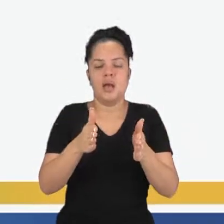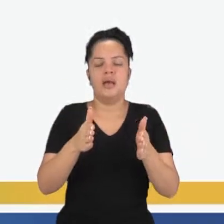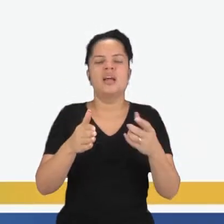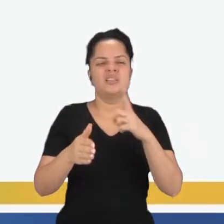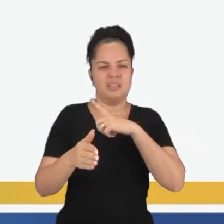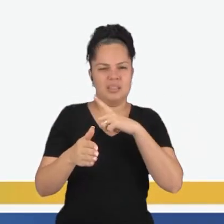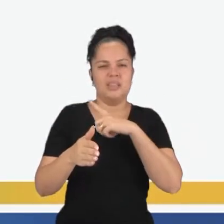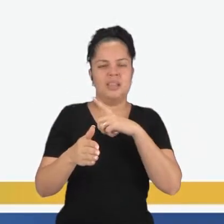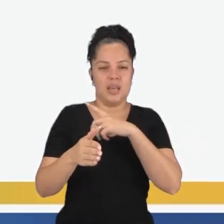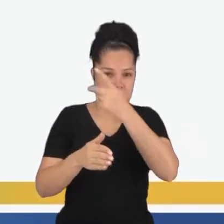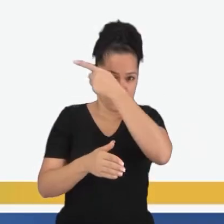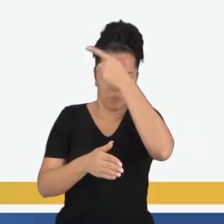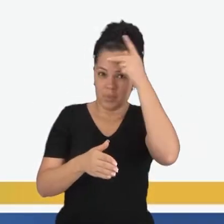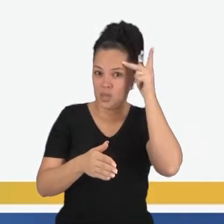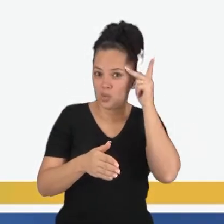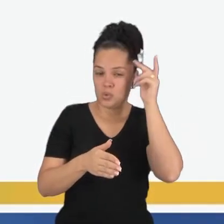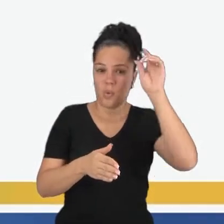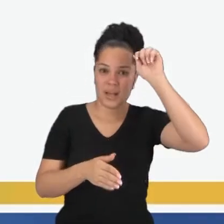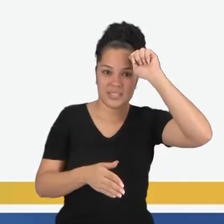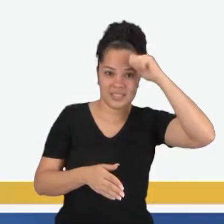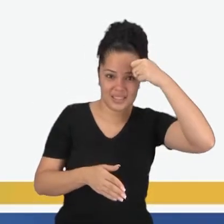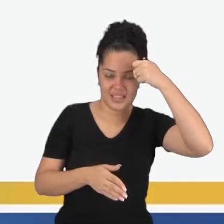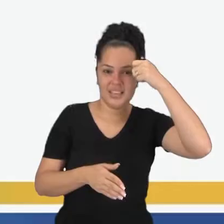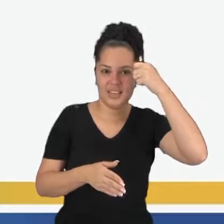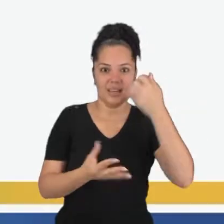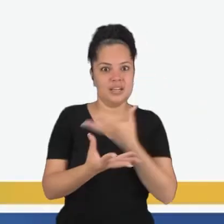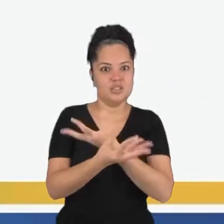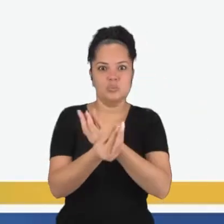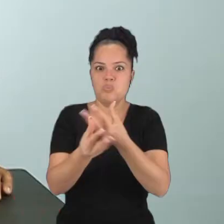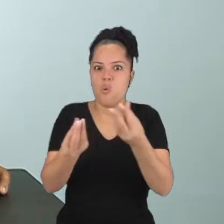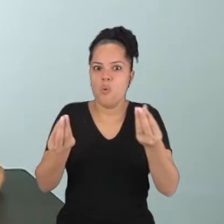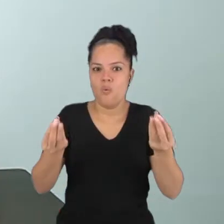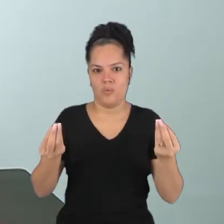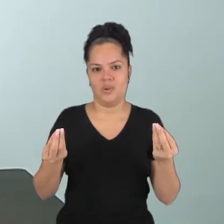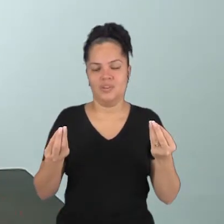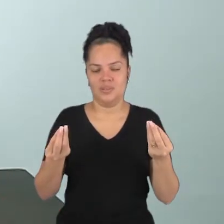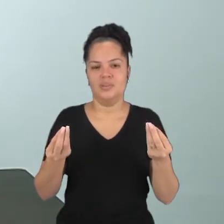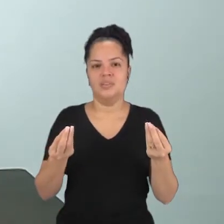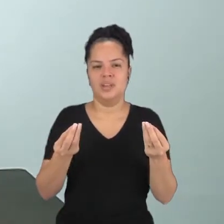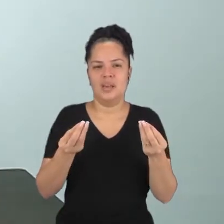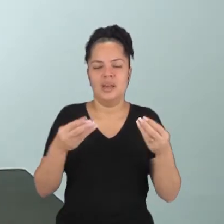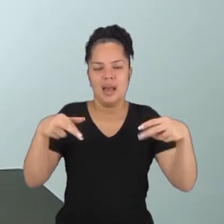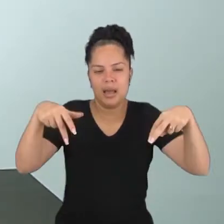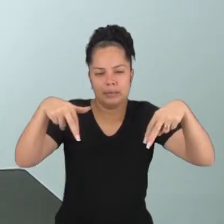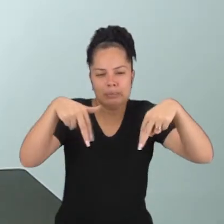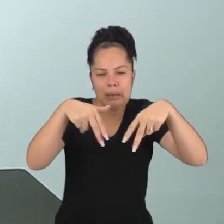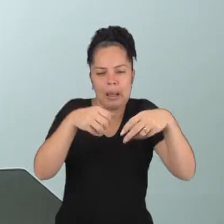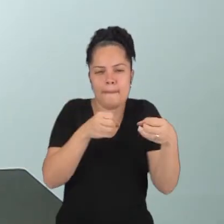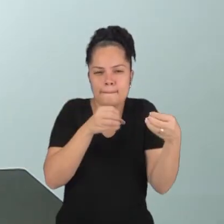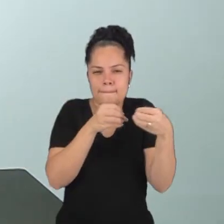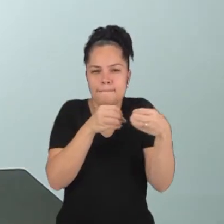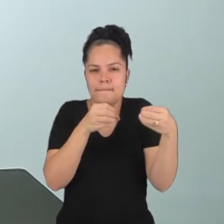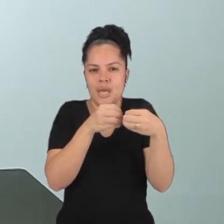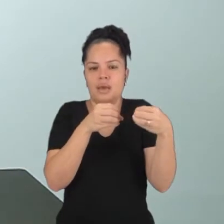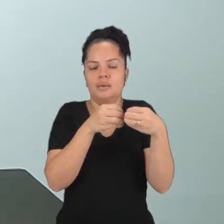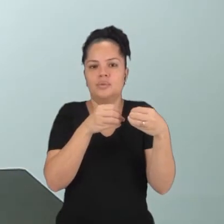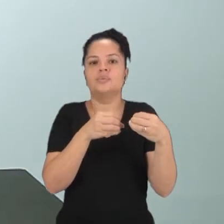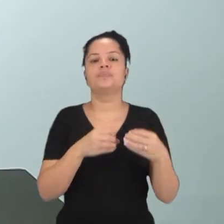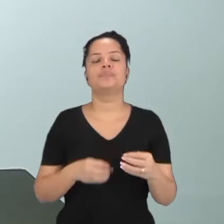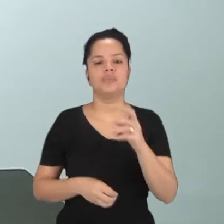maior número possível de escravizados. Então, crianças, olhem aqui. Eu trouxe para